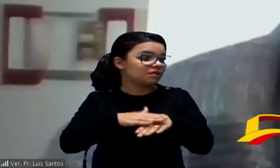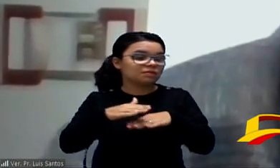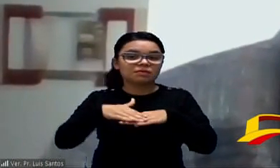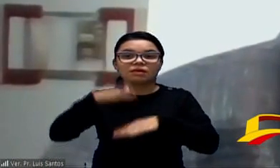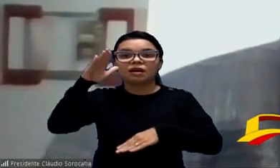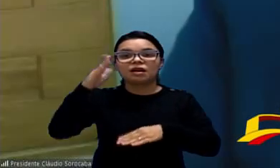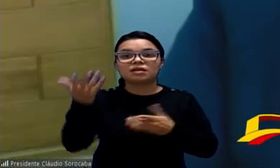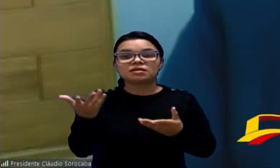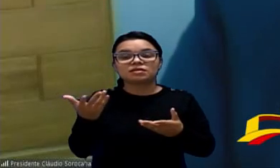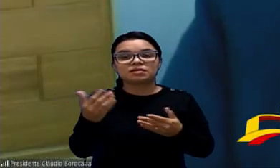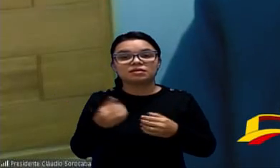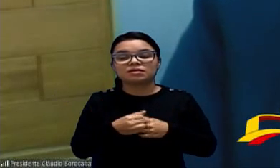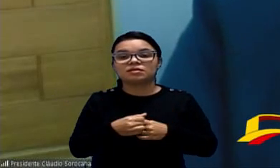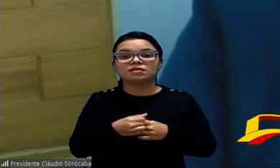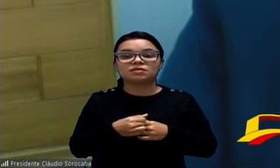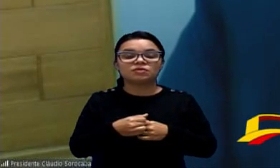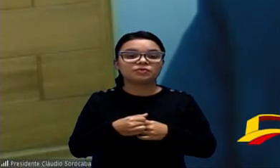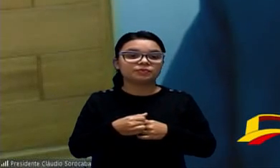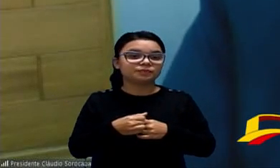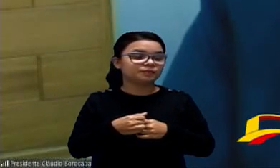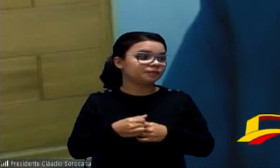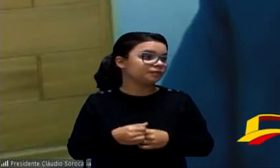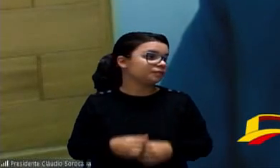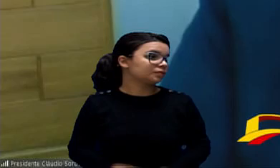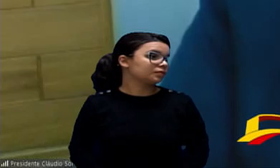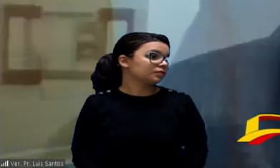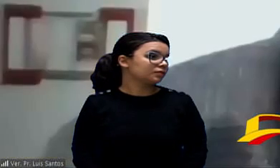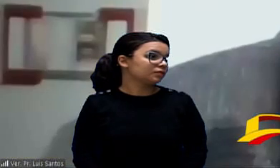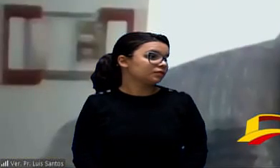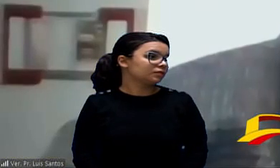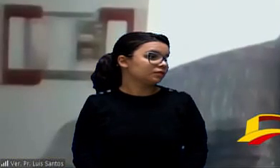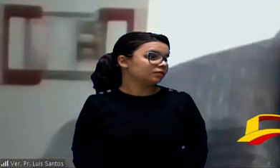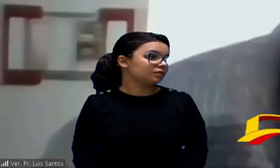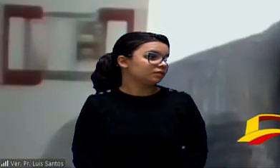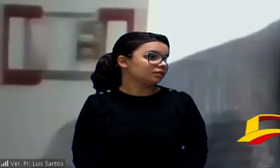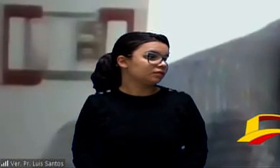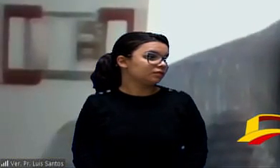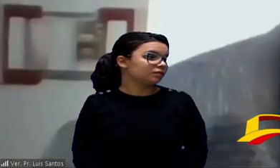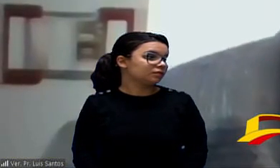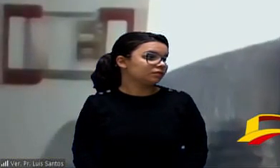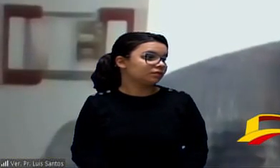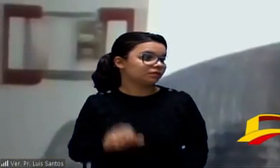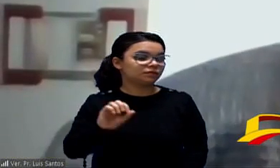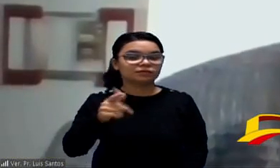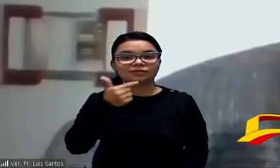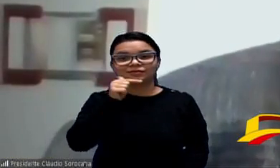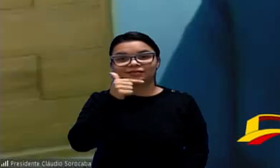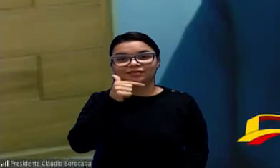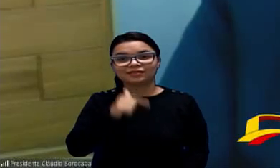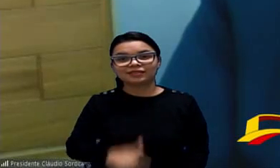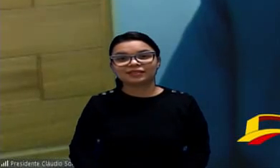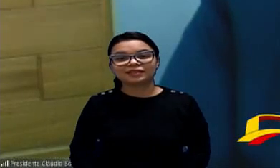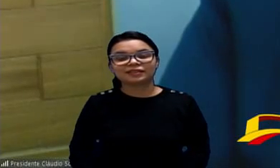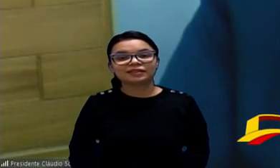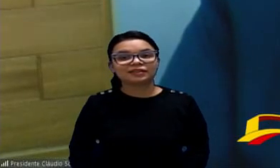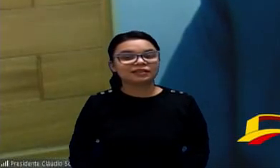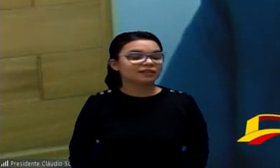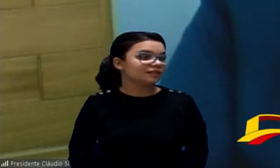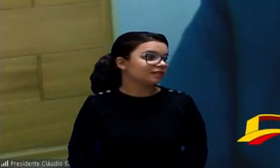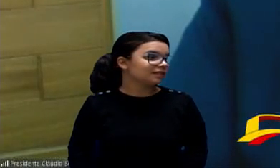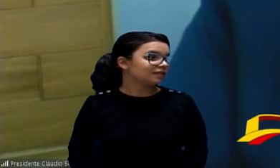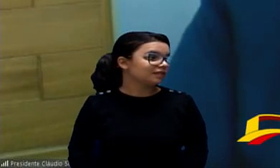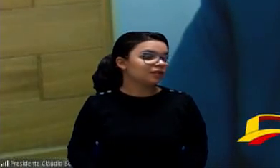voar, Dini. Vai falar aí a parte que o vereador está voando. Estamos abrindo o som, vereador